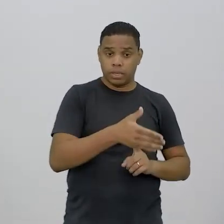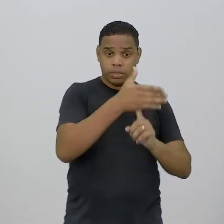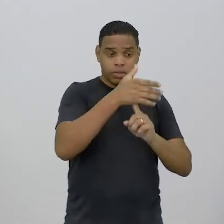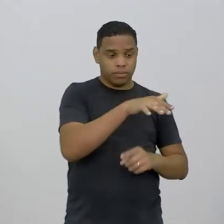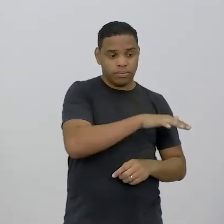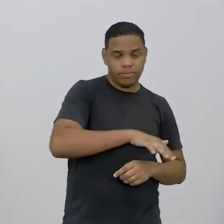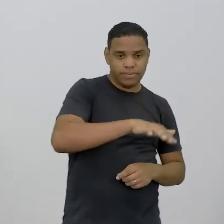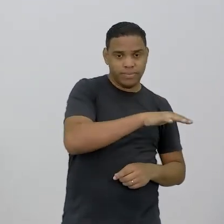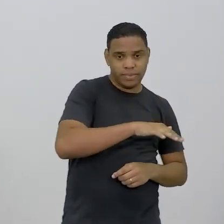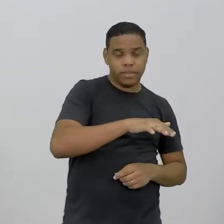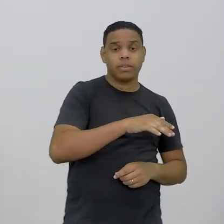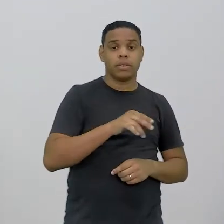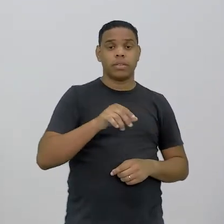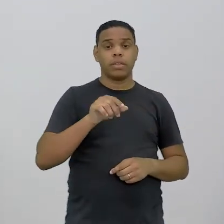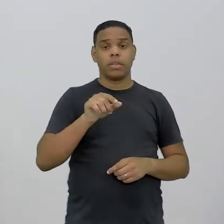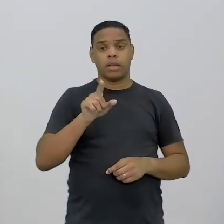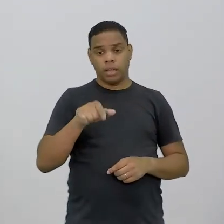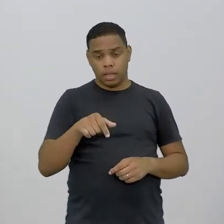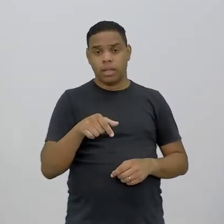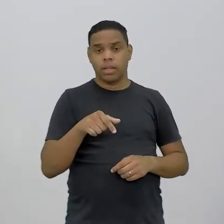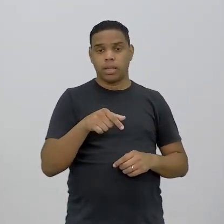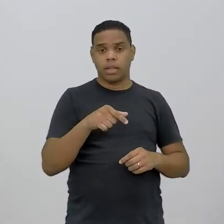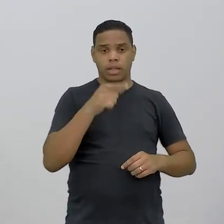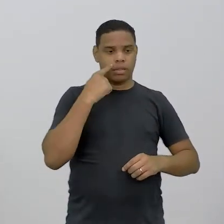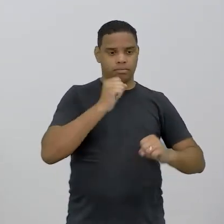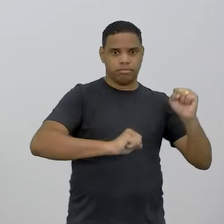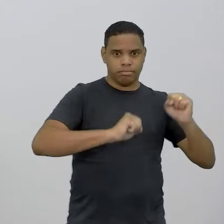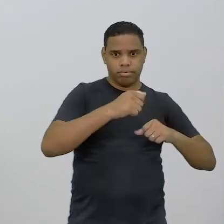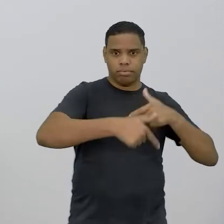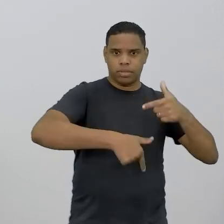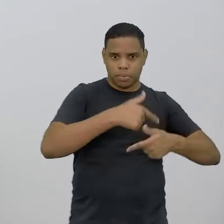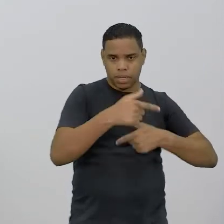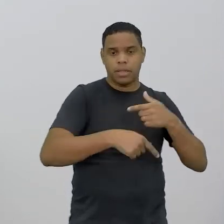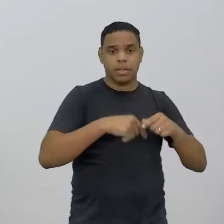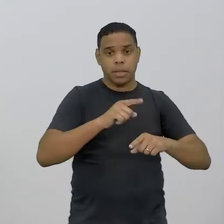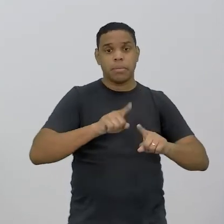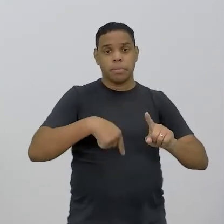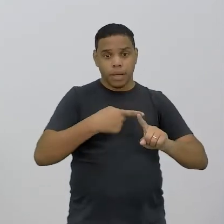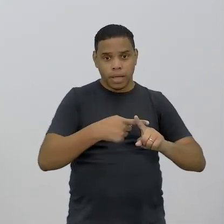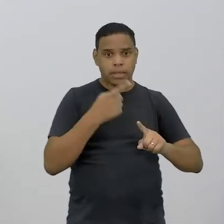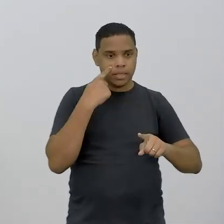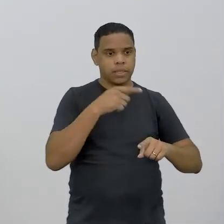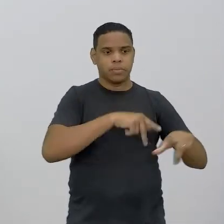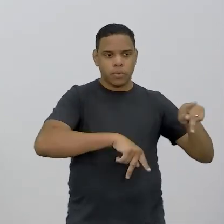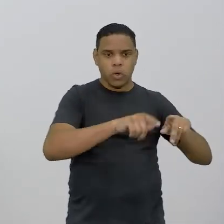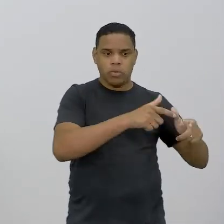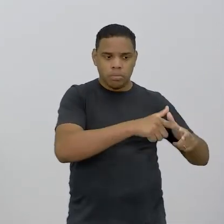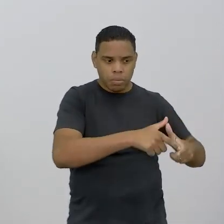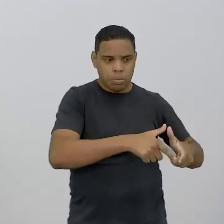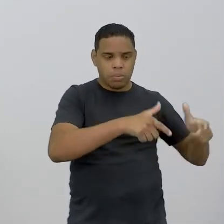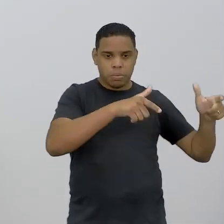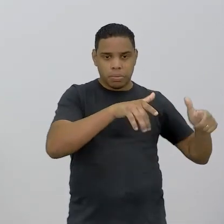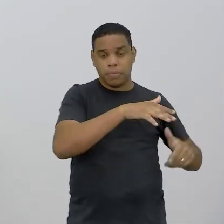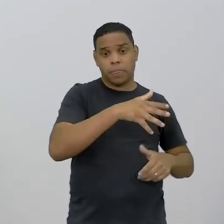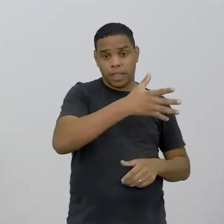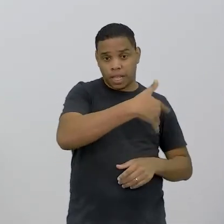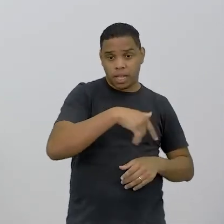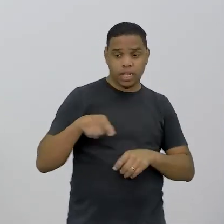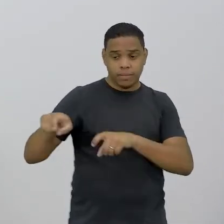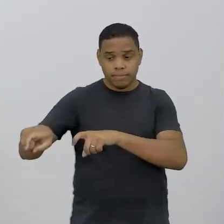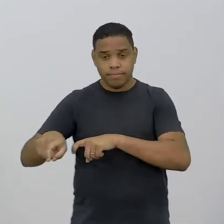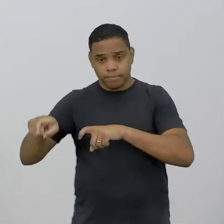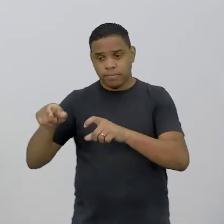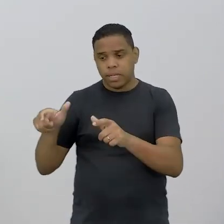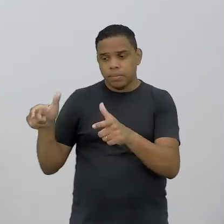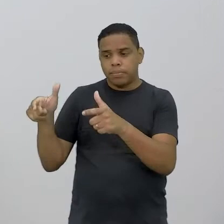tecnologia, o uso das máquinas e também que são mais densamente povoadas, né? Então, a área rural ela é